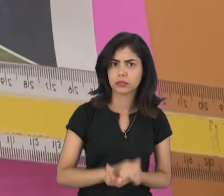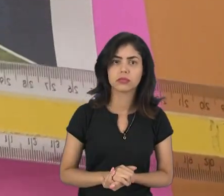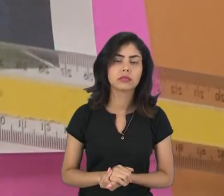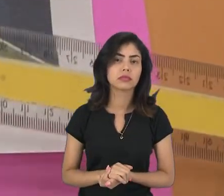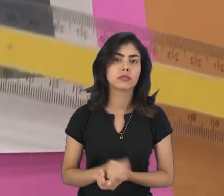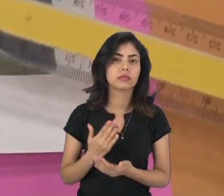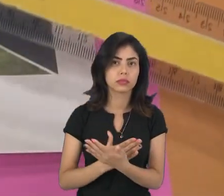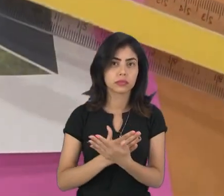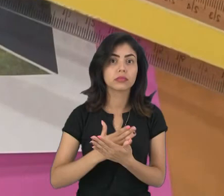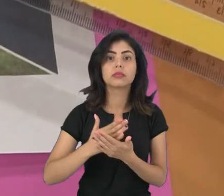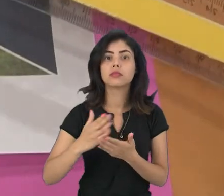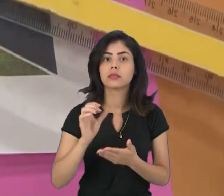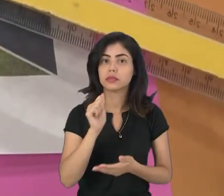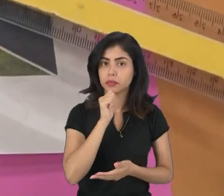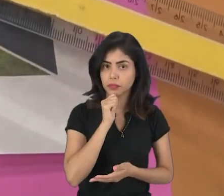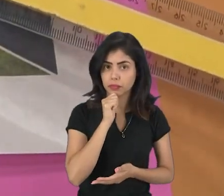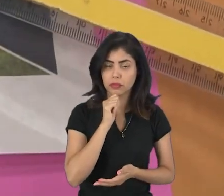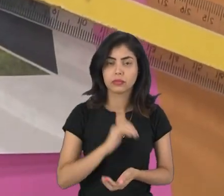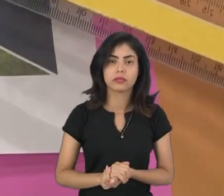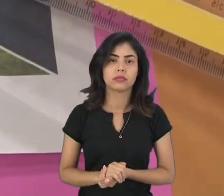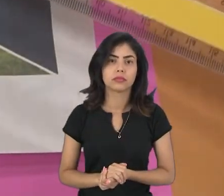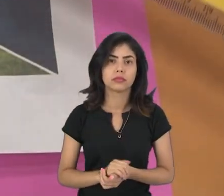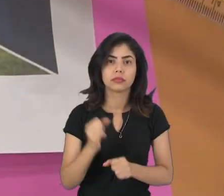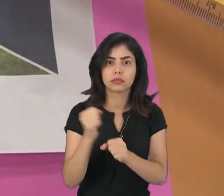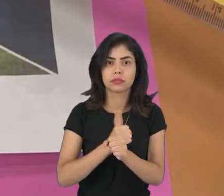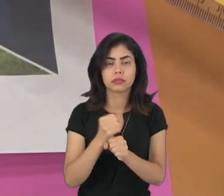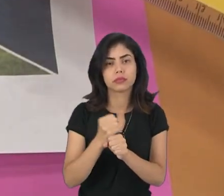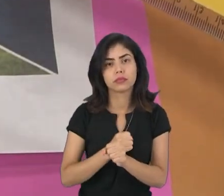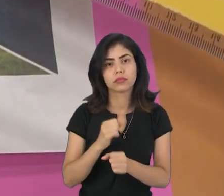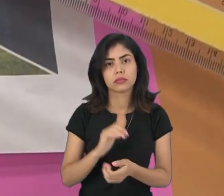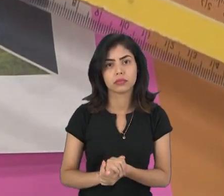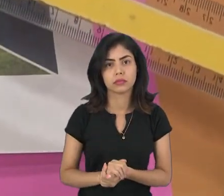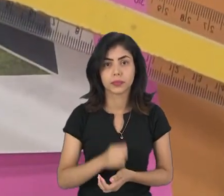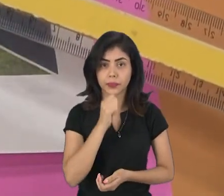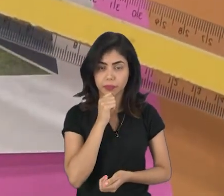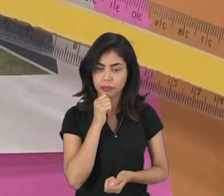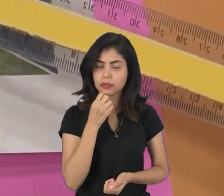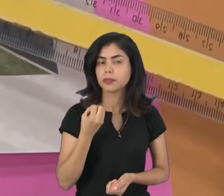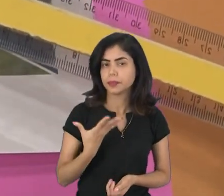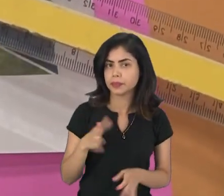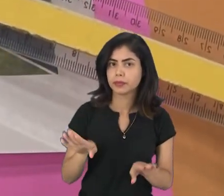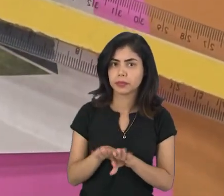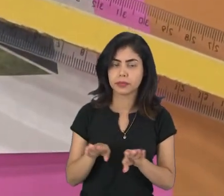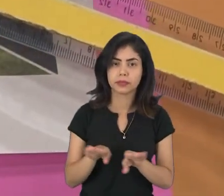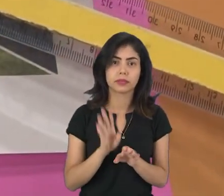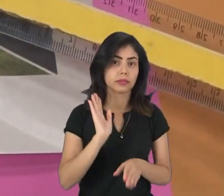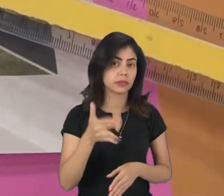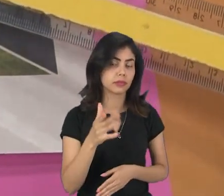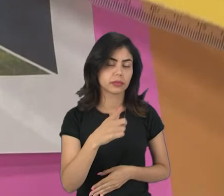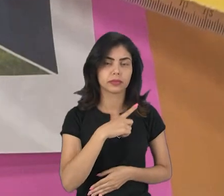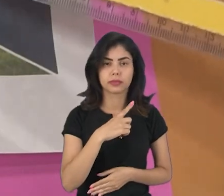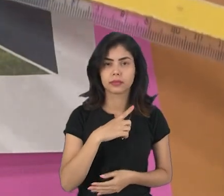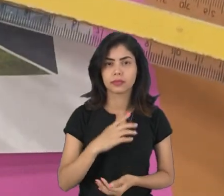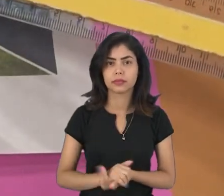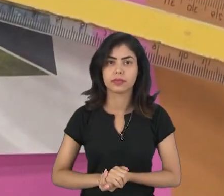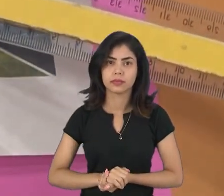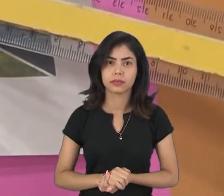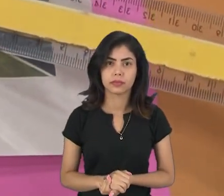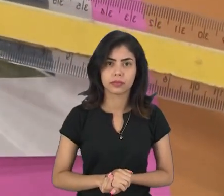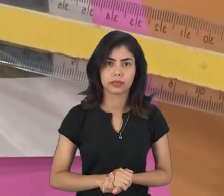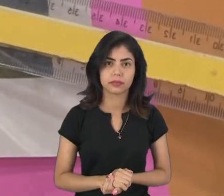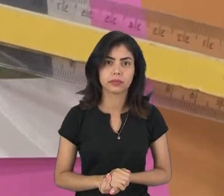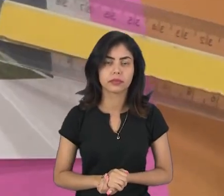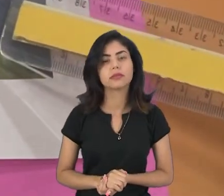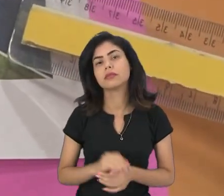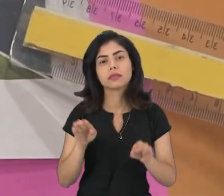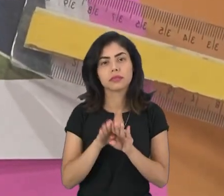para iniciar ainda a construção de uma cidade, mas também depois que a cidade já está ali, já